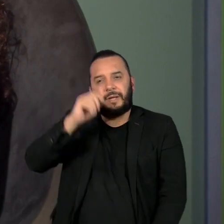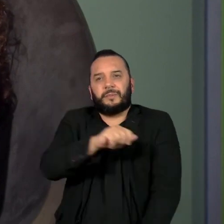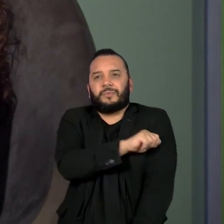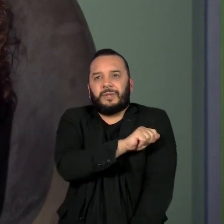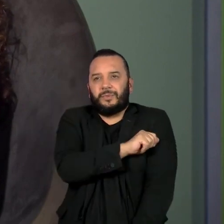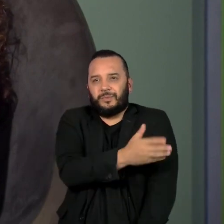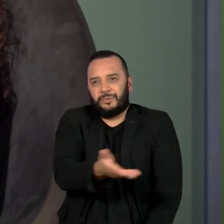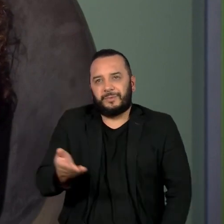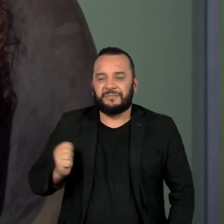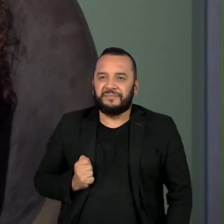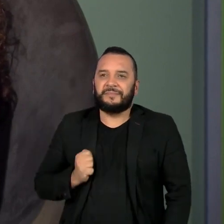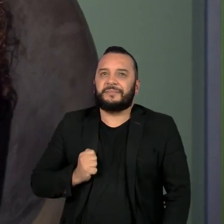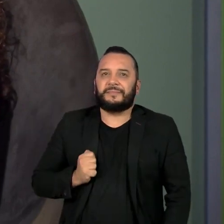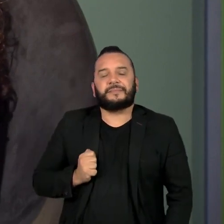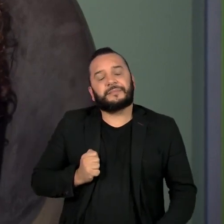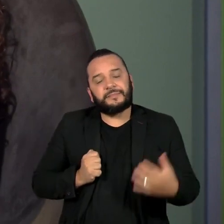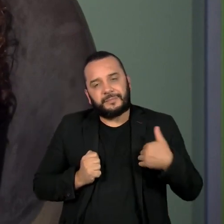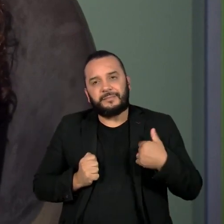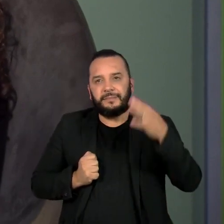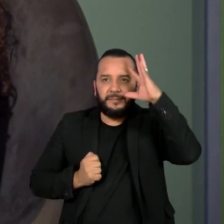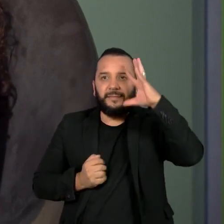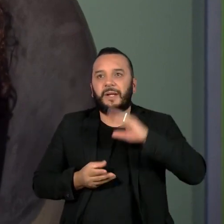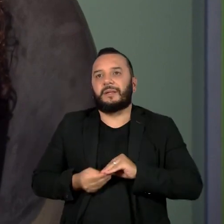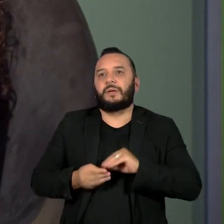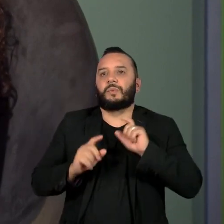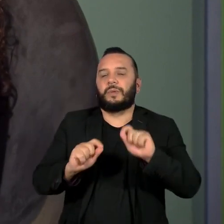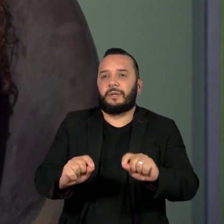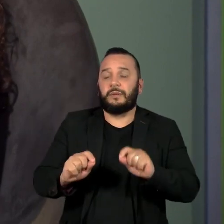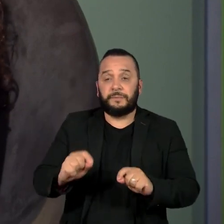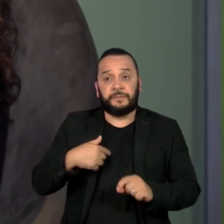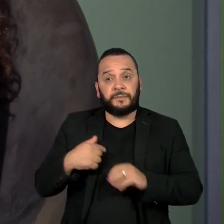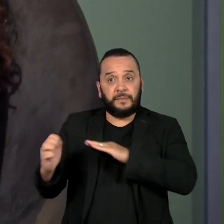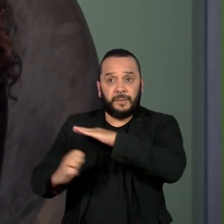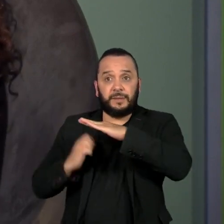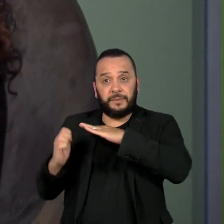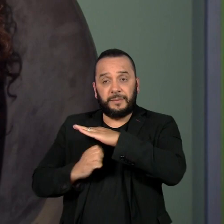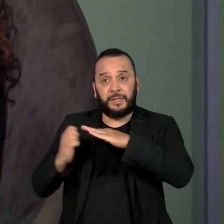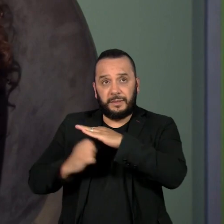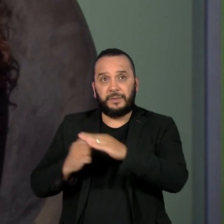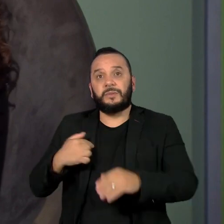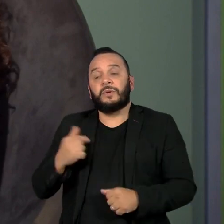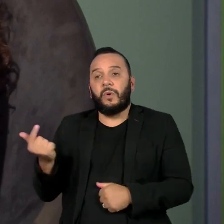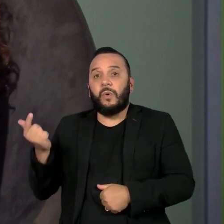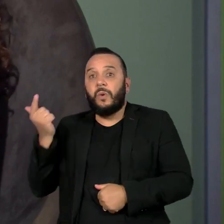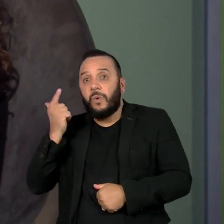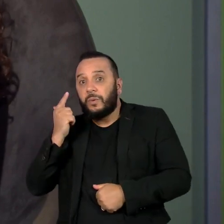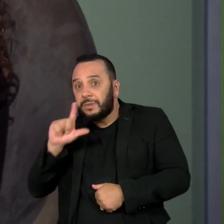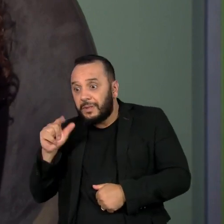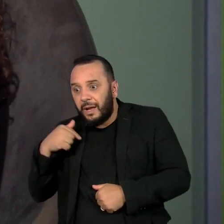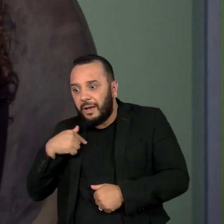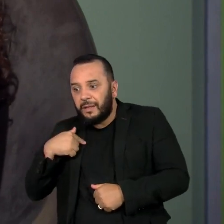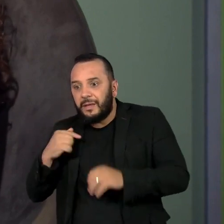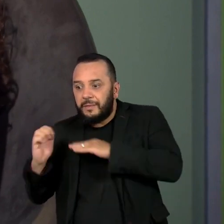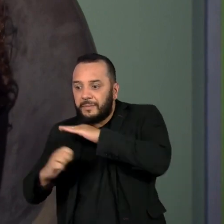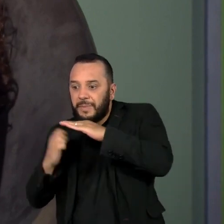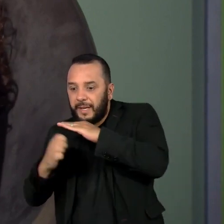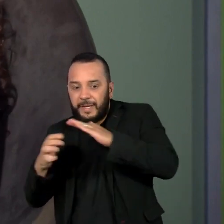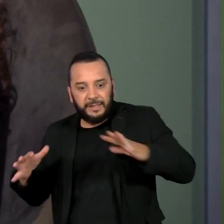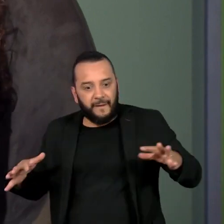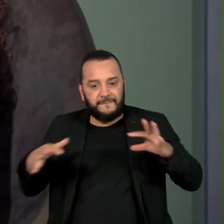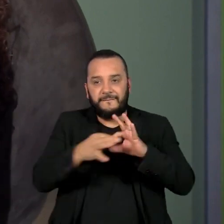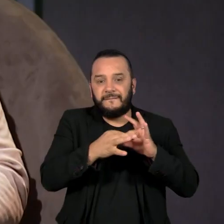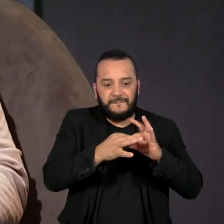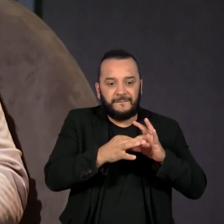aluna. Então, eu entendo que uma vez que as empresas conseguem ter essa ligação com